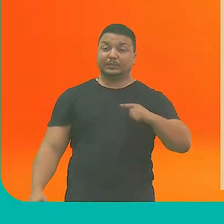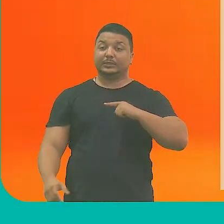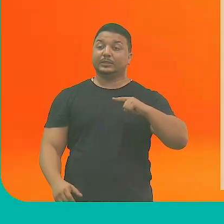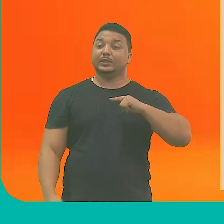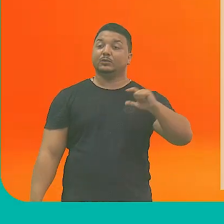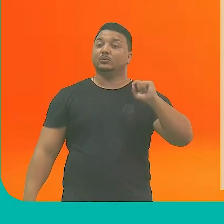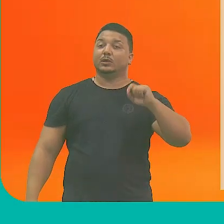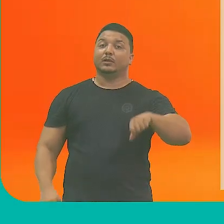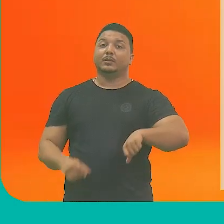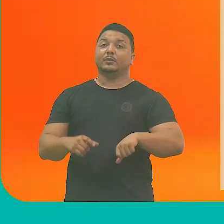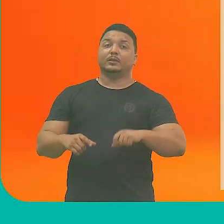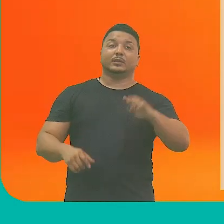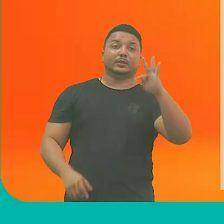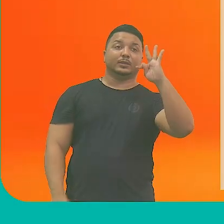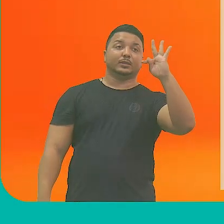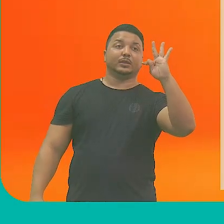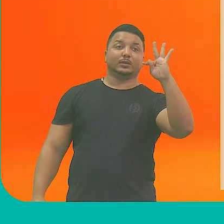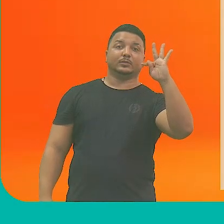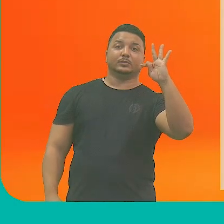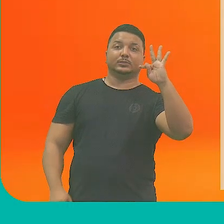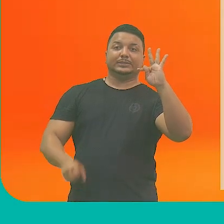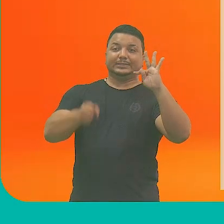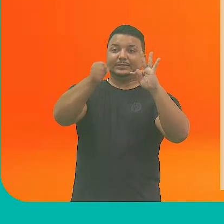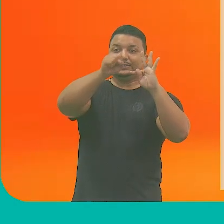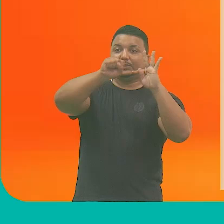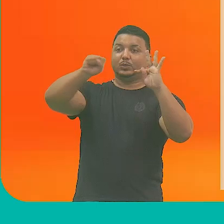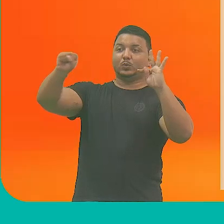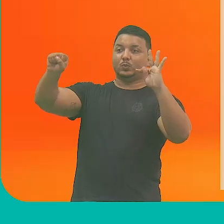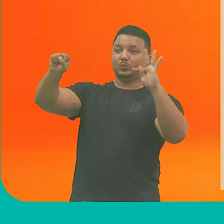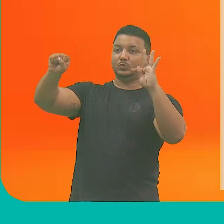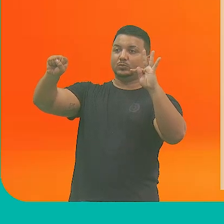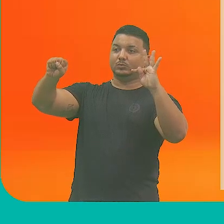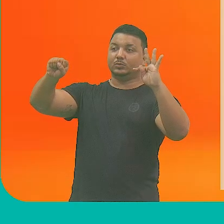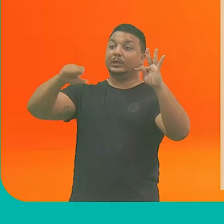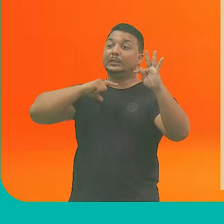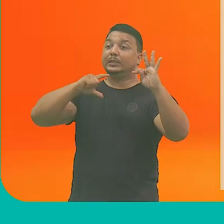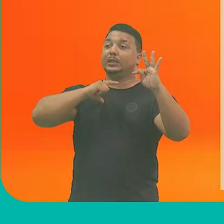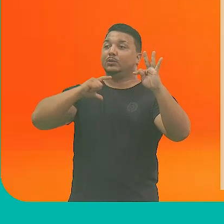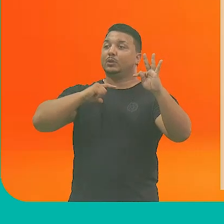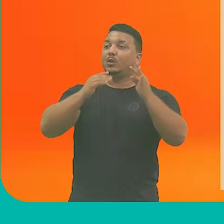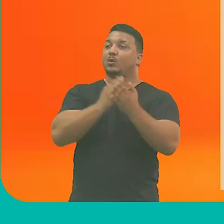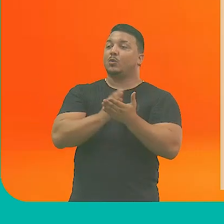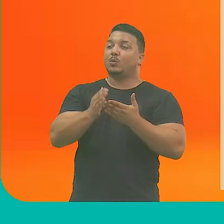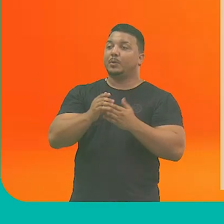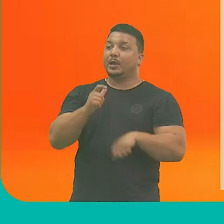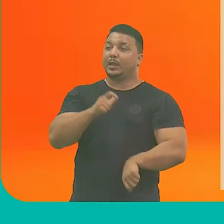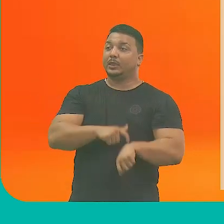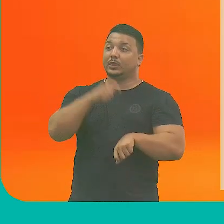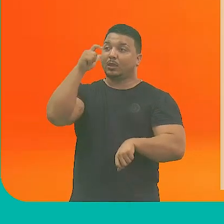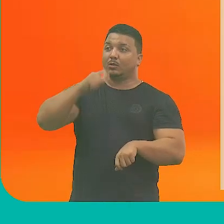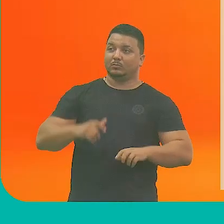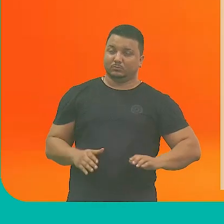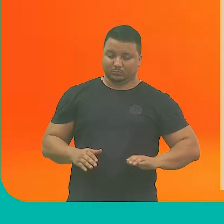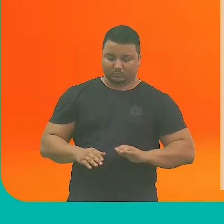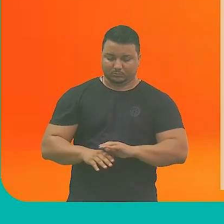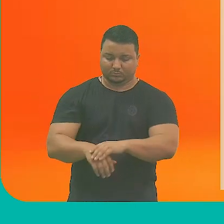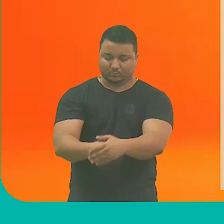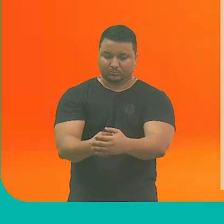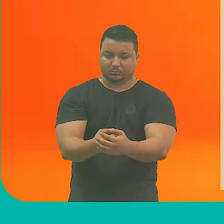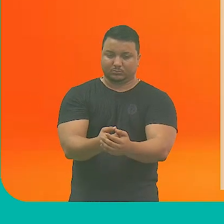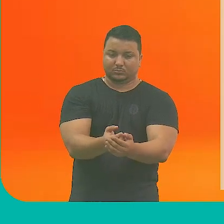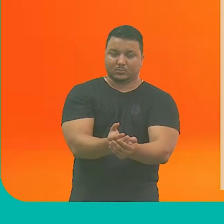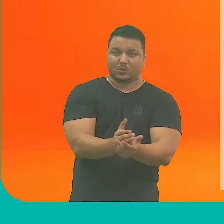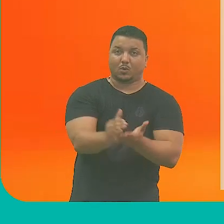Considere o tempo T em segundo, contando a partir do instante em que se inicia o